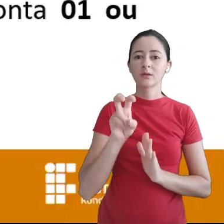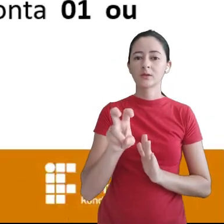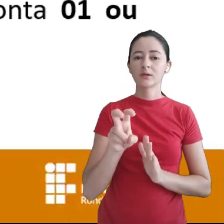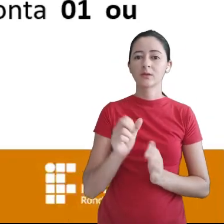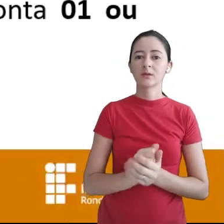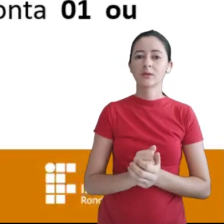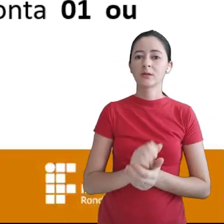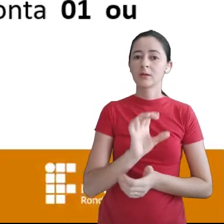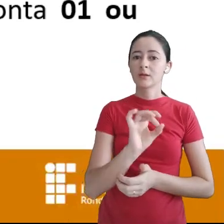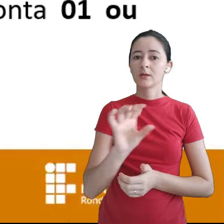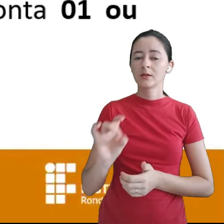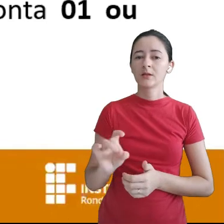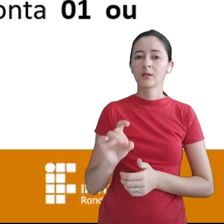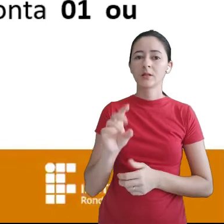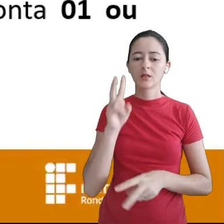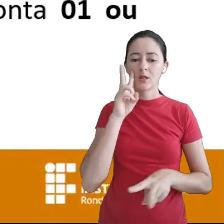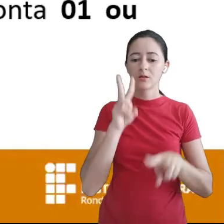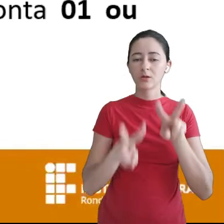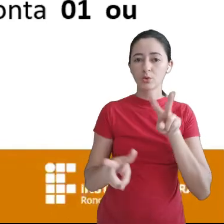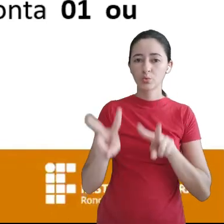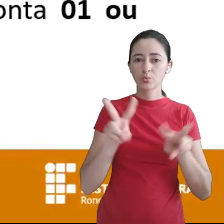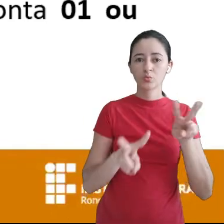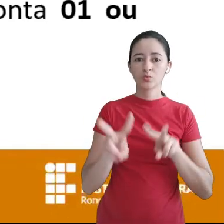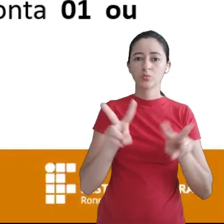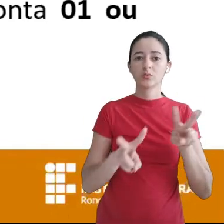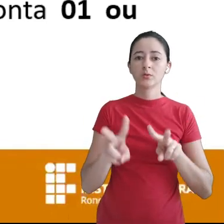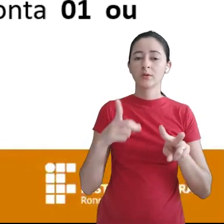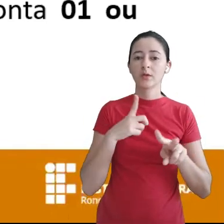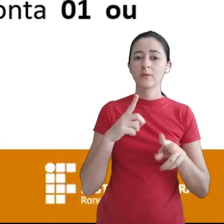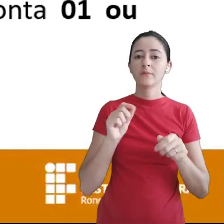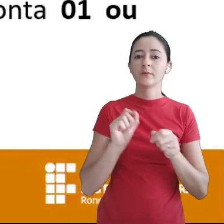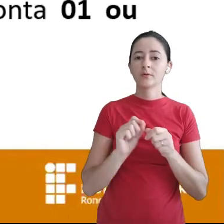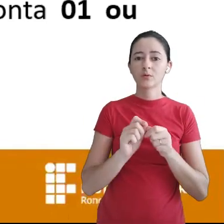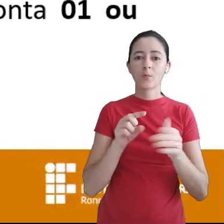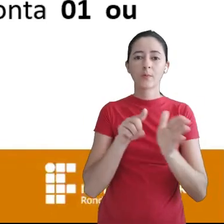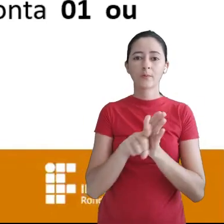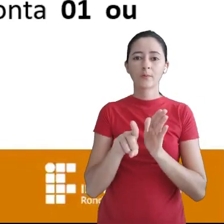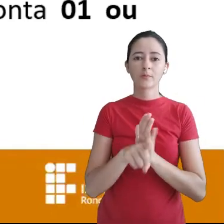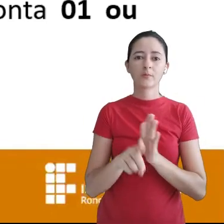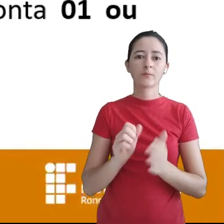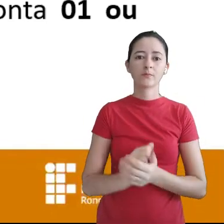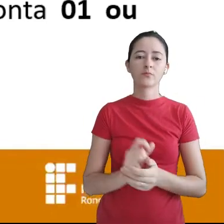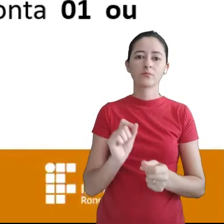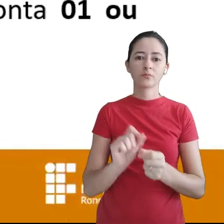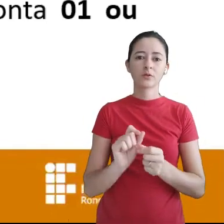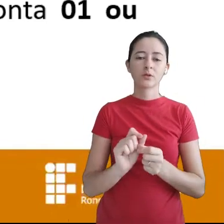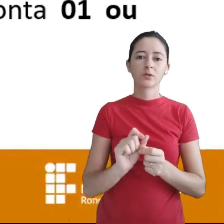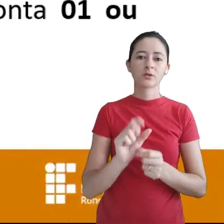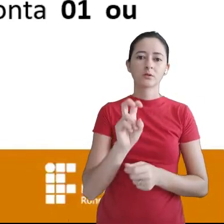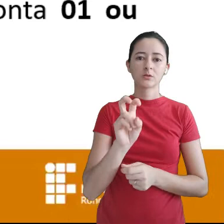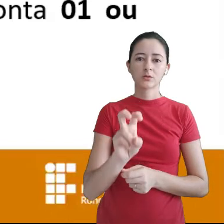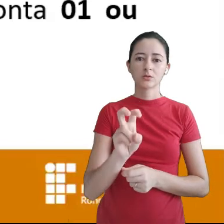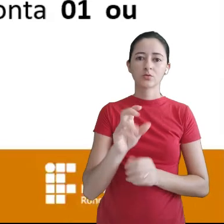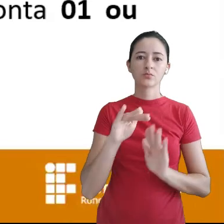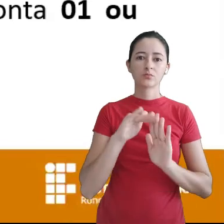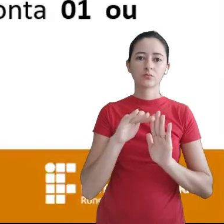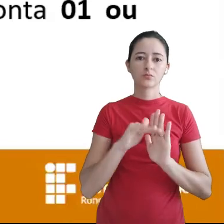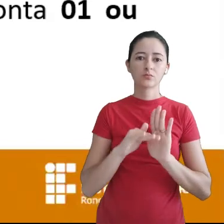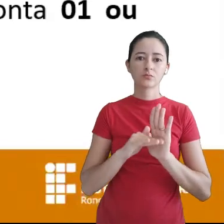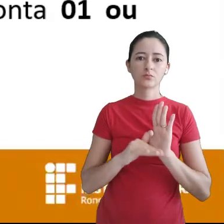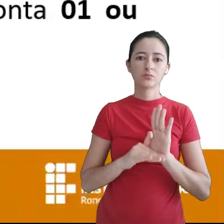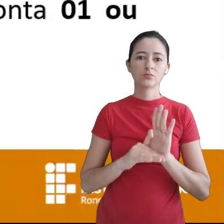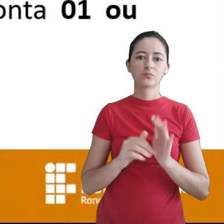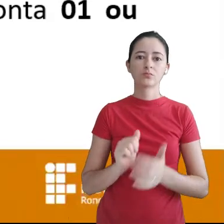E regra 5, cada leitura é uma pergunta que deve ser feita. Qual é a pergunta e a que eu vou mostrar agora. Então, anotar essas 5